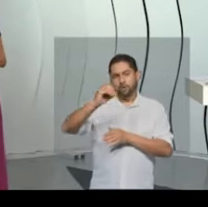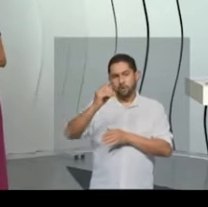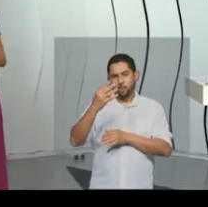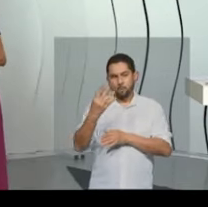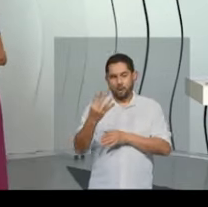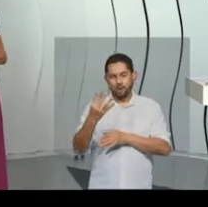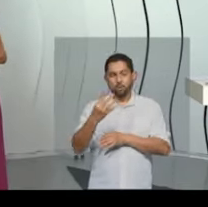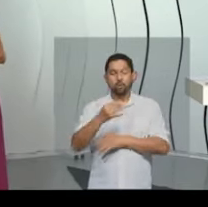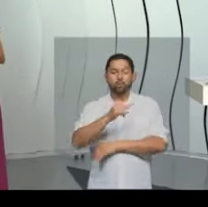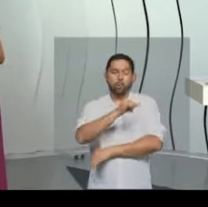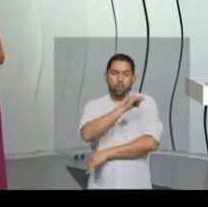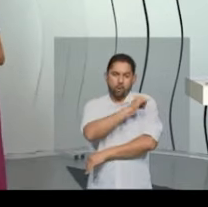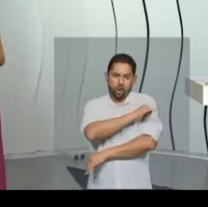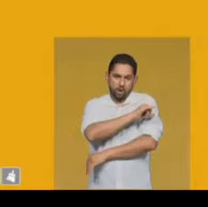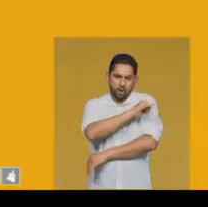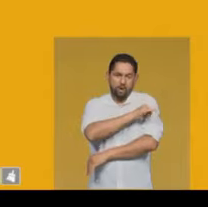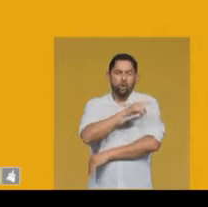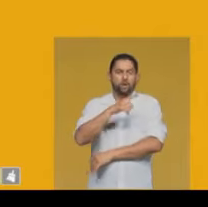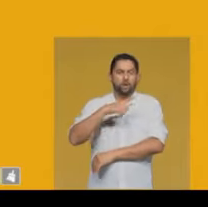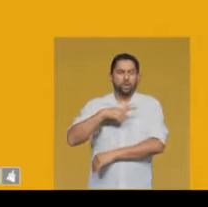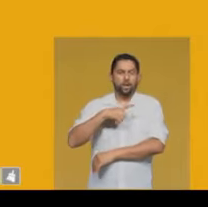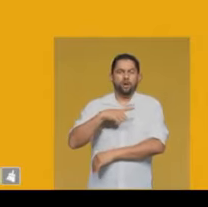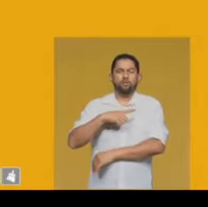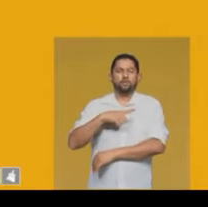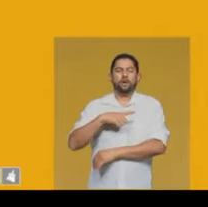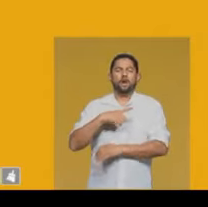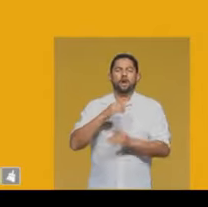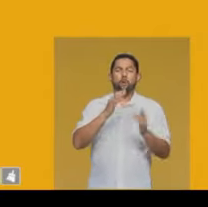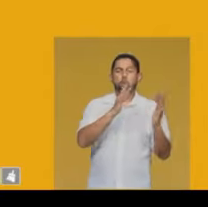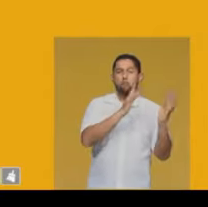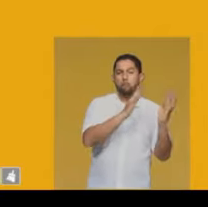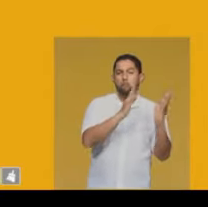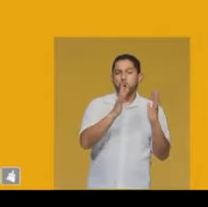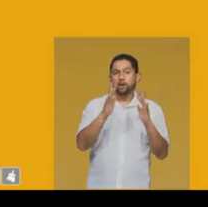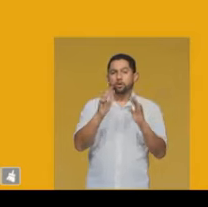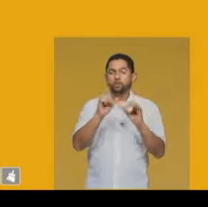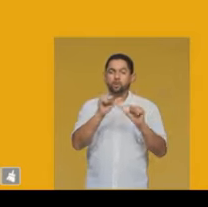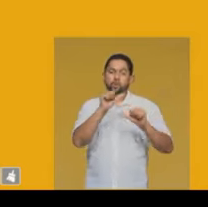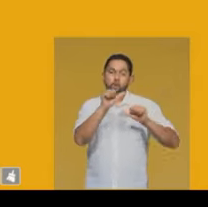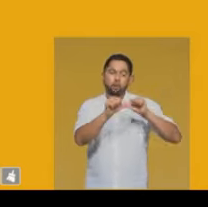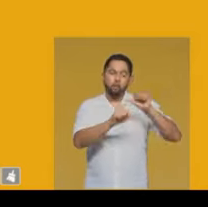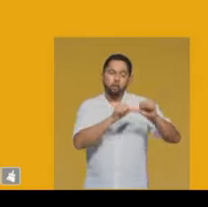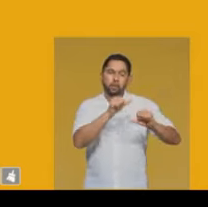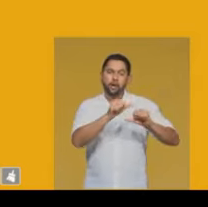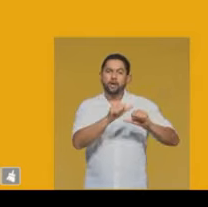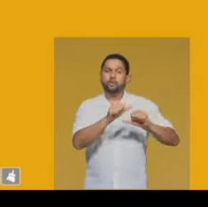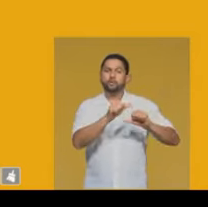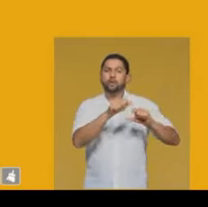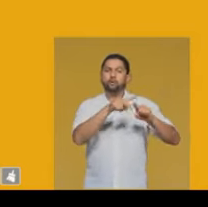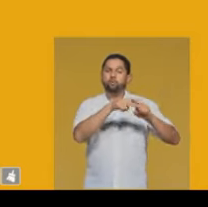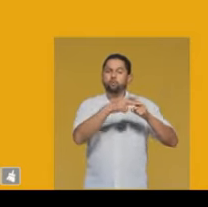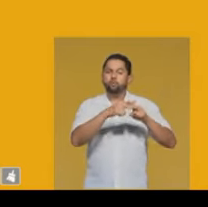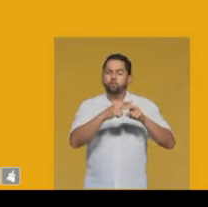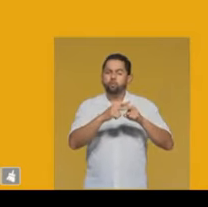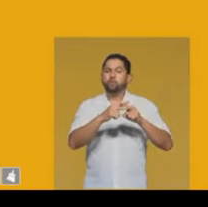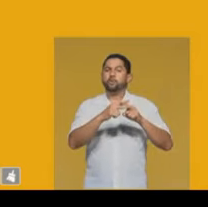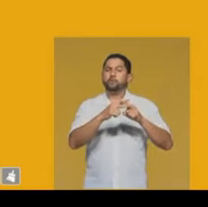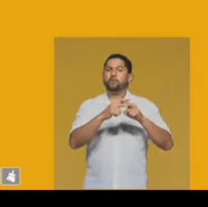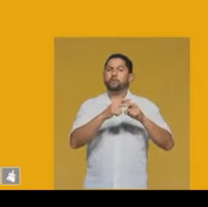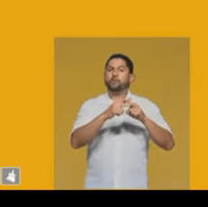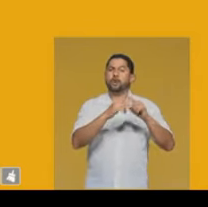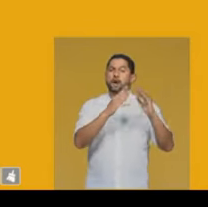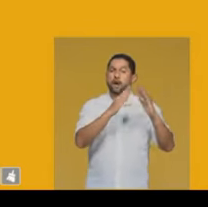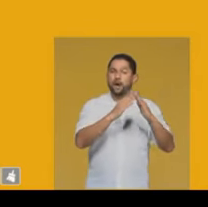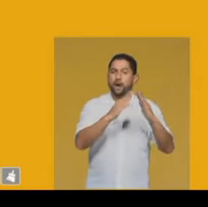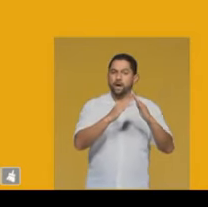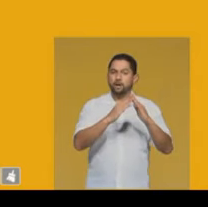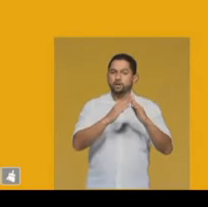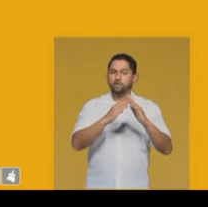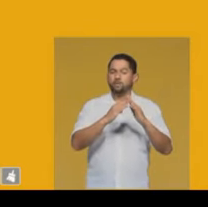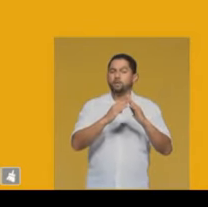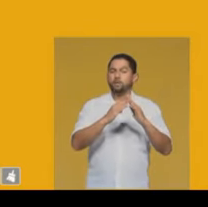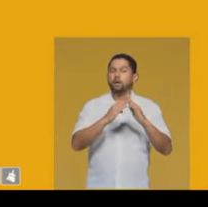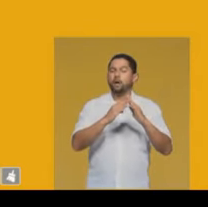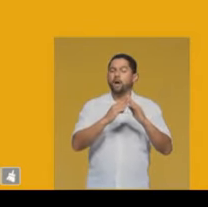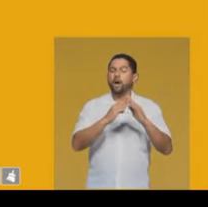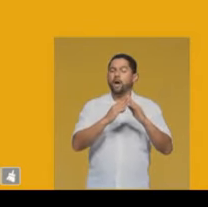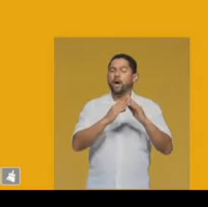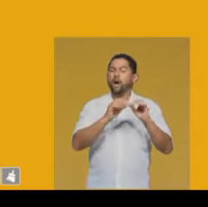Rio de Janeiro aquele período de reformas urbanas, a reforma Pereira